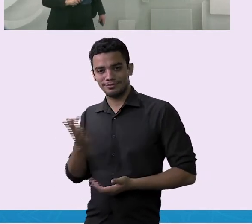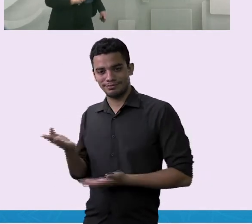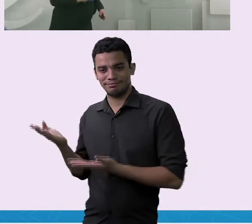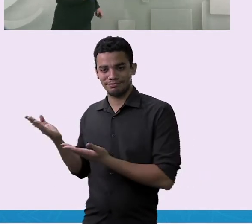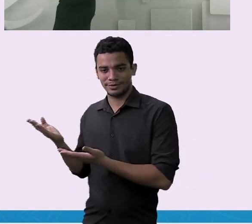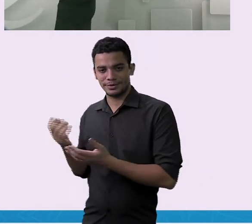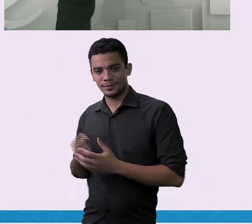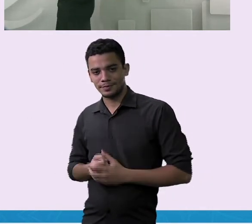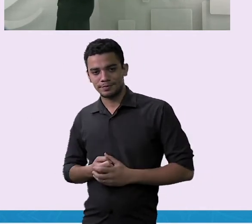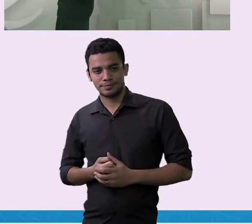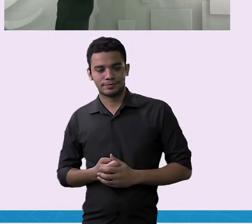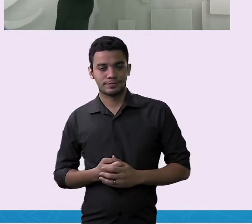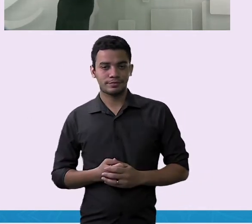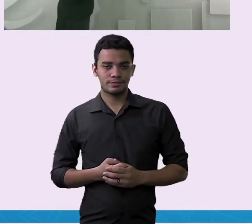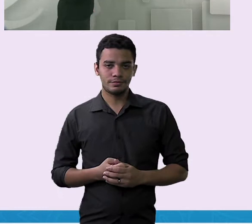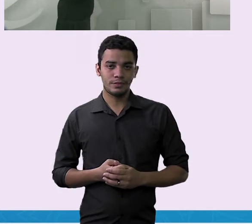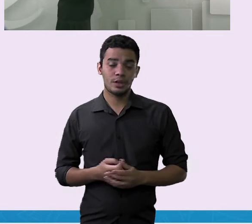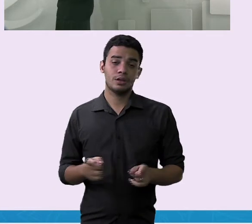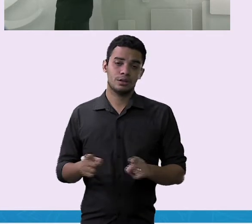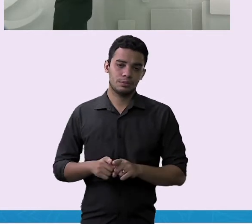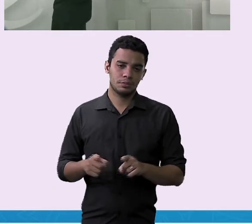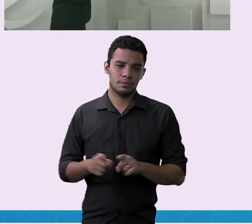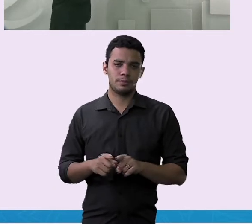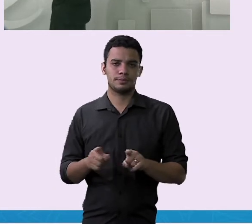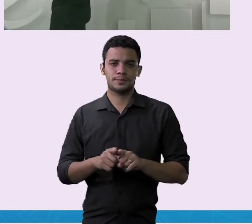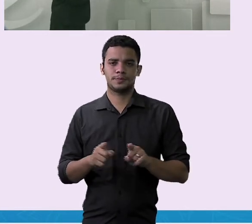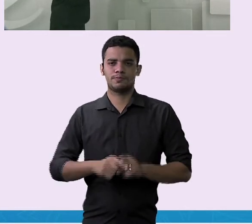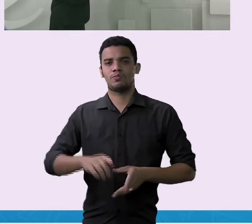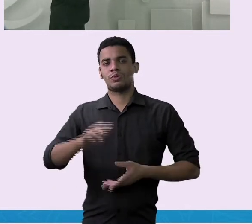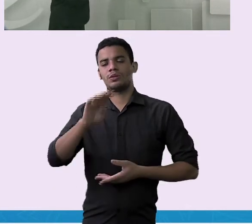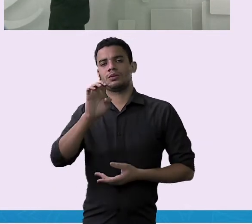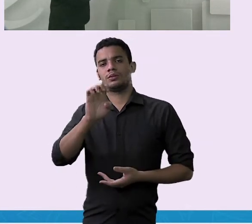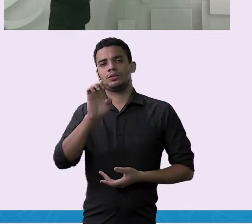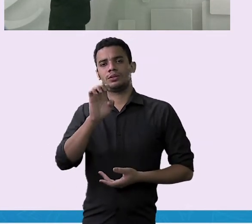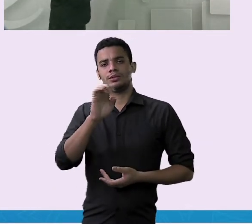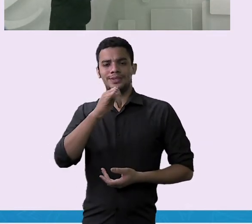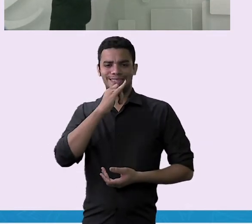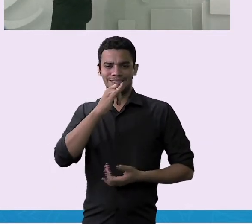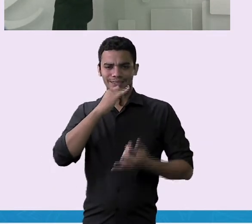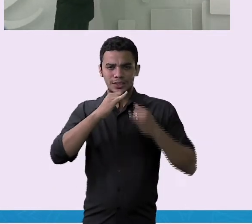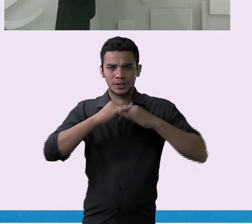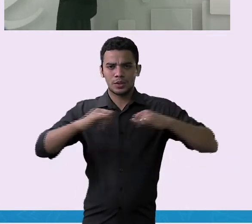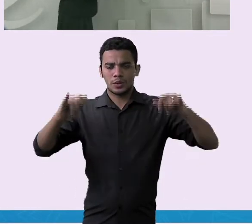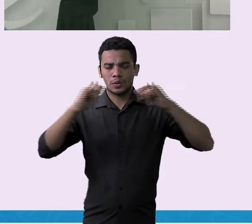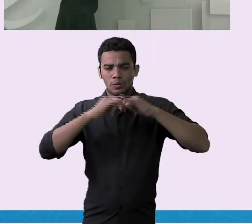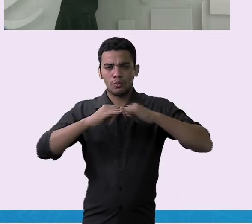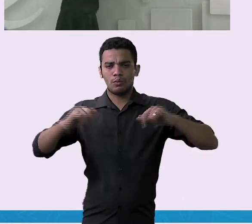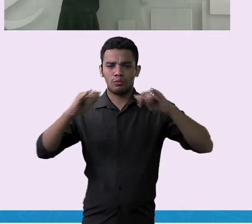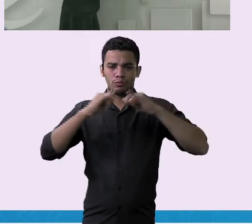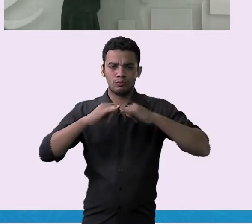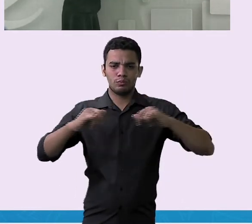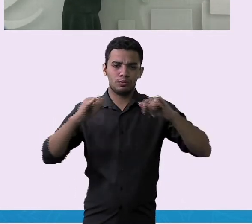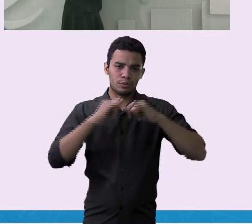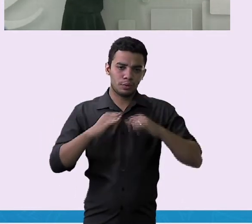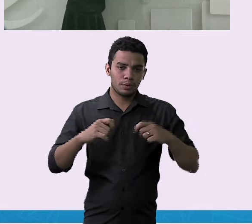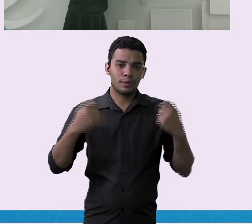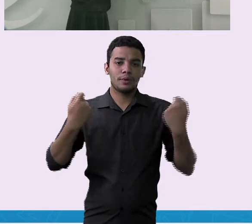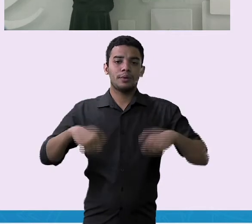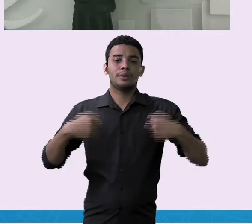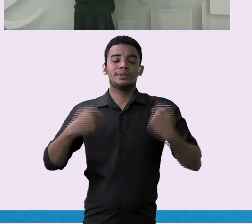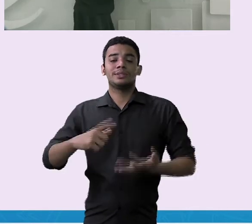Pipoca. Letra E. Os anúncios publicitários precisam de um veículo